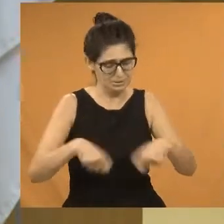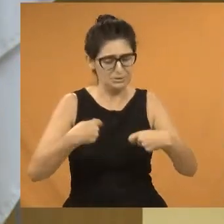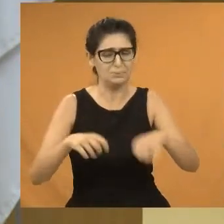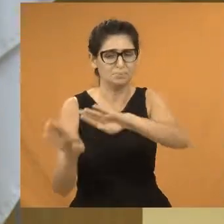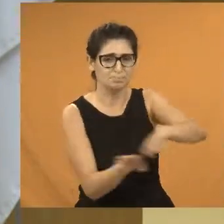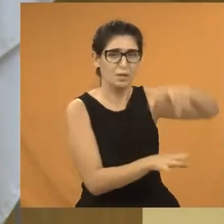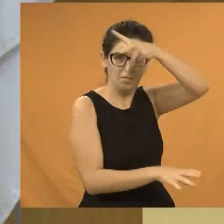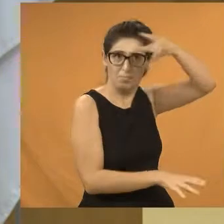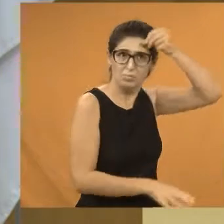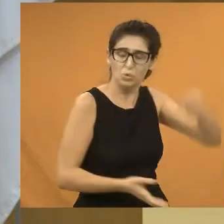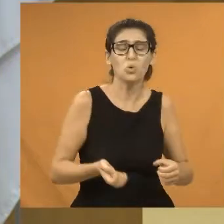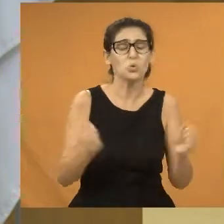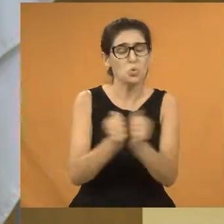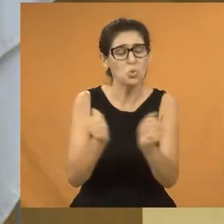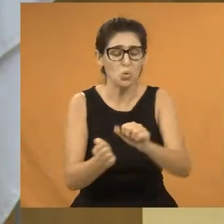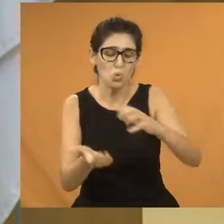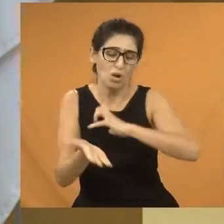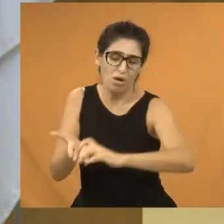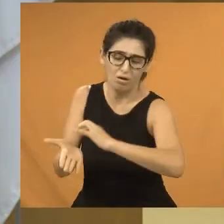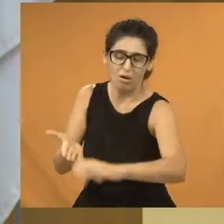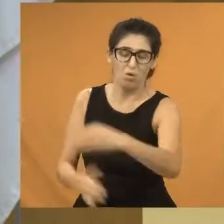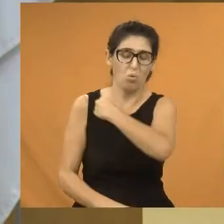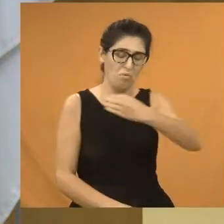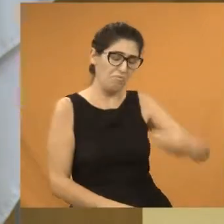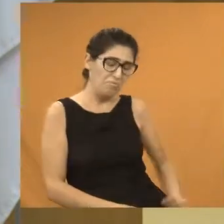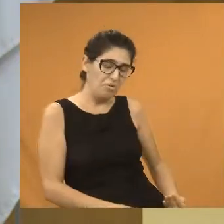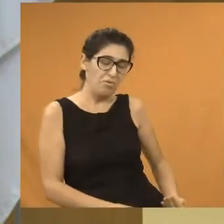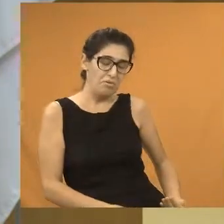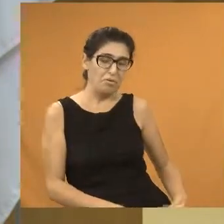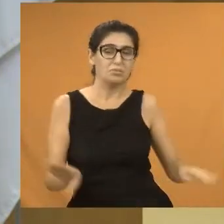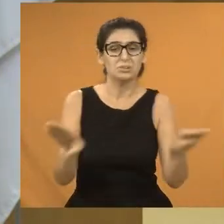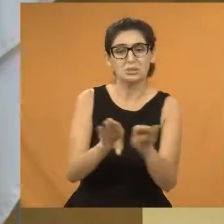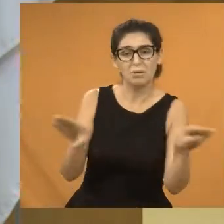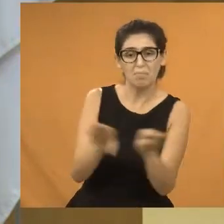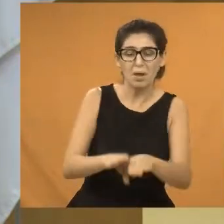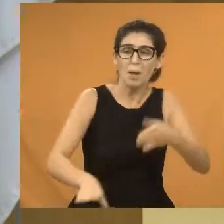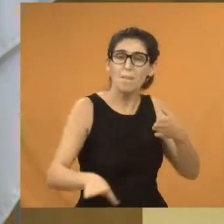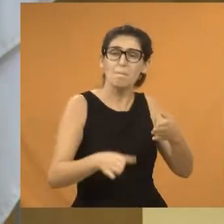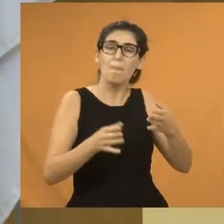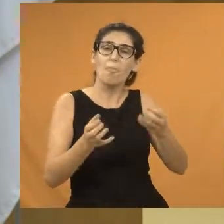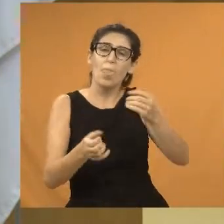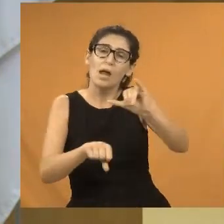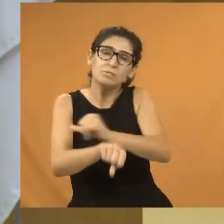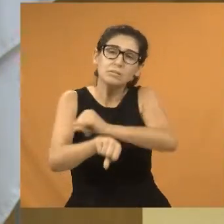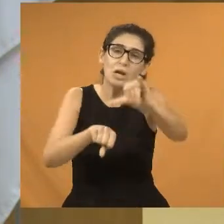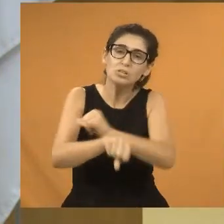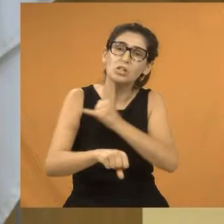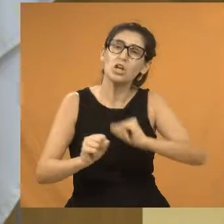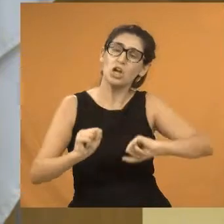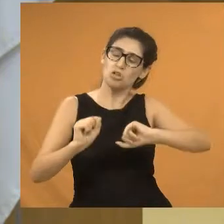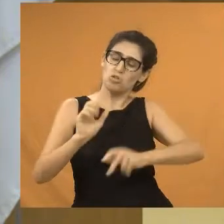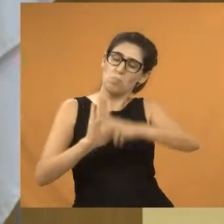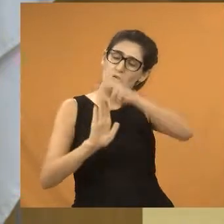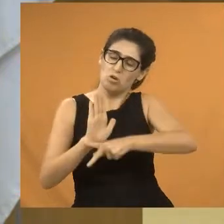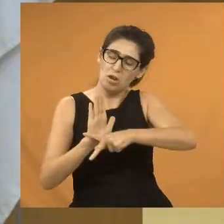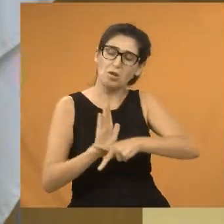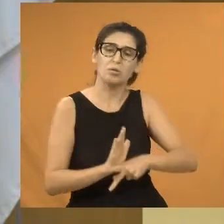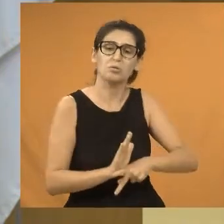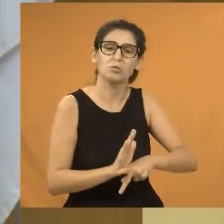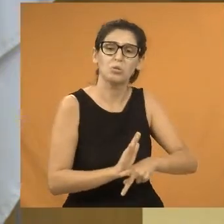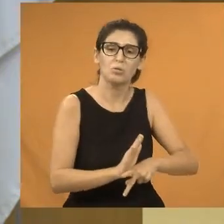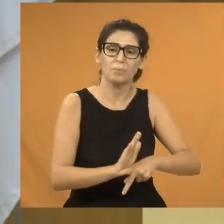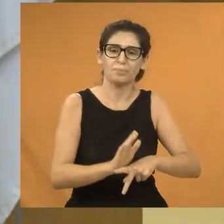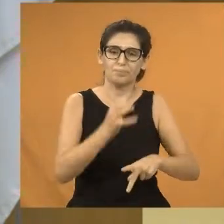prefeitura, via Secretaria de Governo, também está fazendo o programa Participa Jacareí. Estamos indo das regiões, são